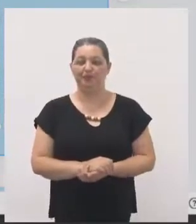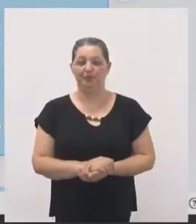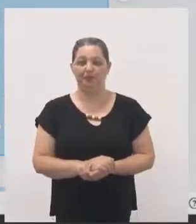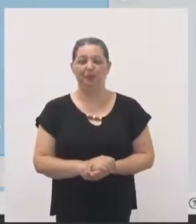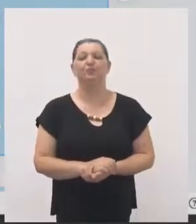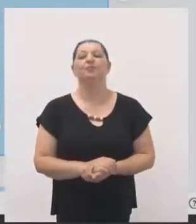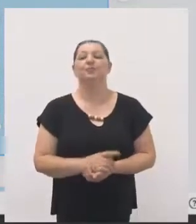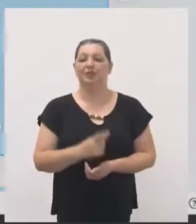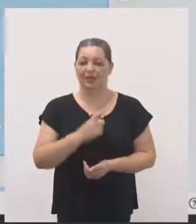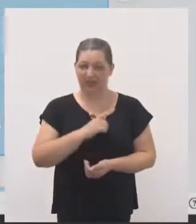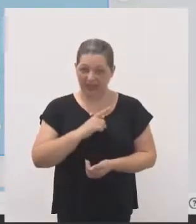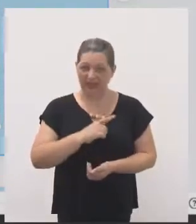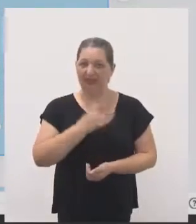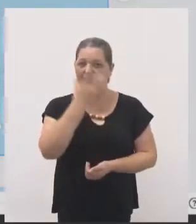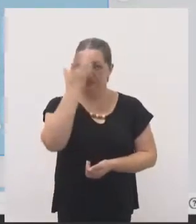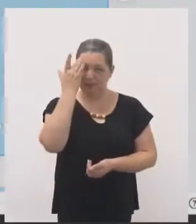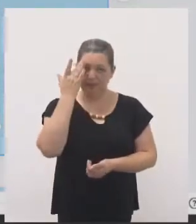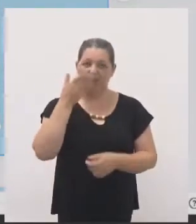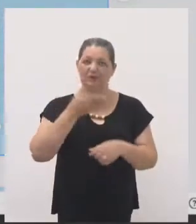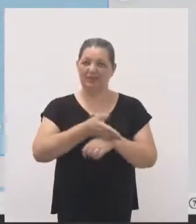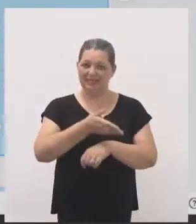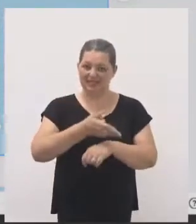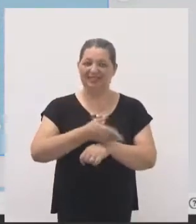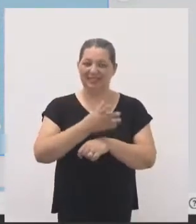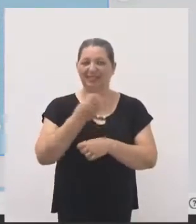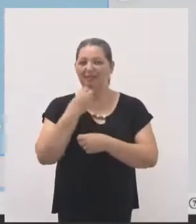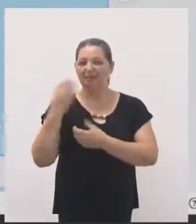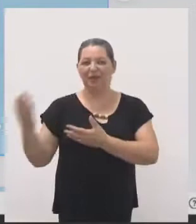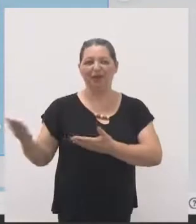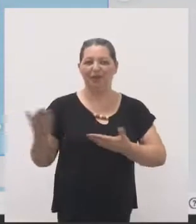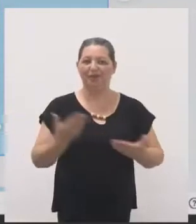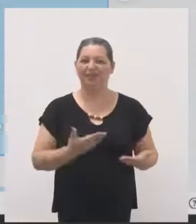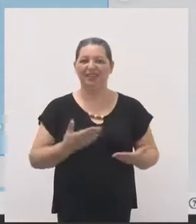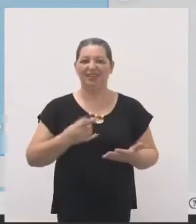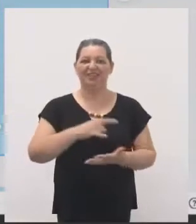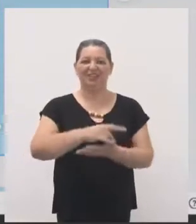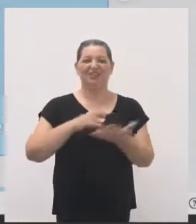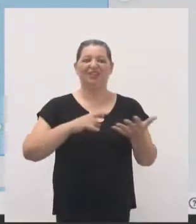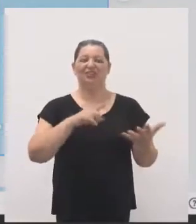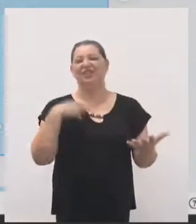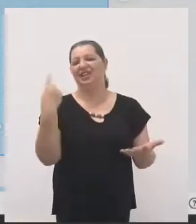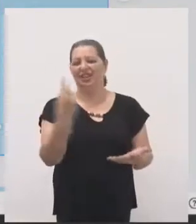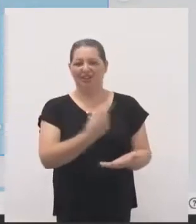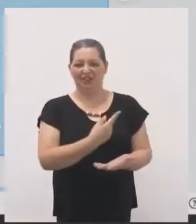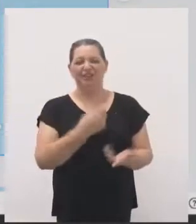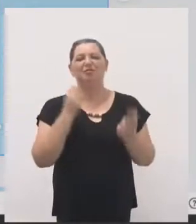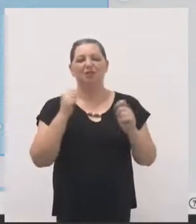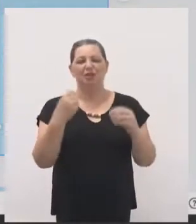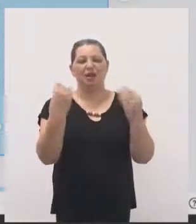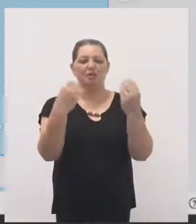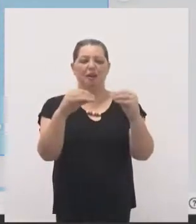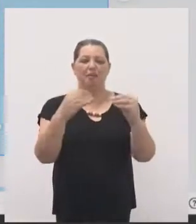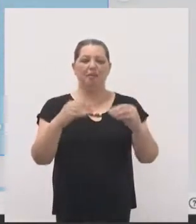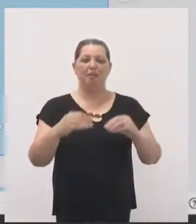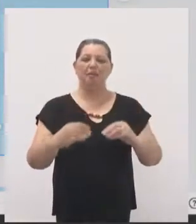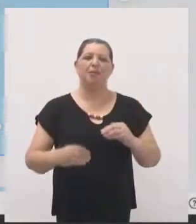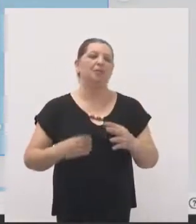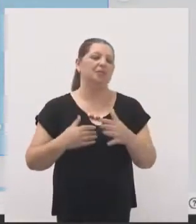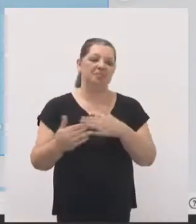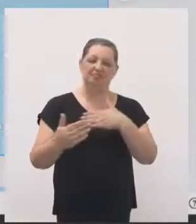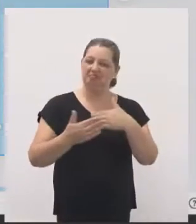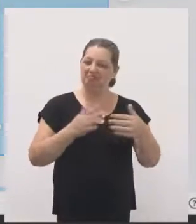Já tem algumas pessoas entrando. Sejam bem-vindos, o documento é nosso, vocês podem colocar o que vocês